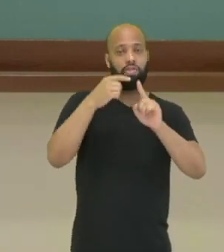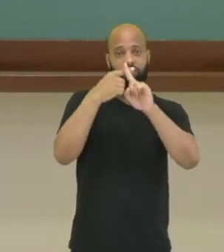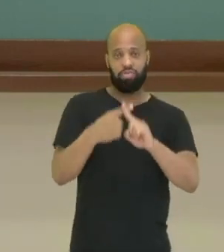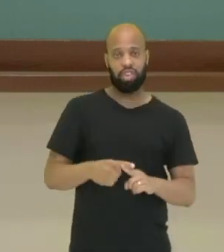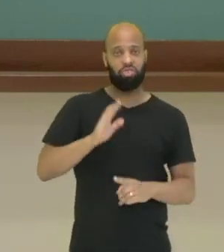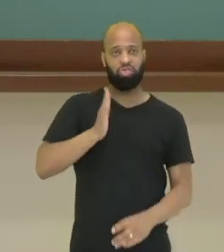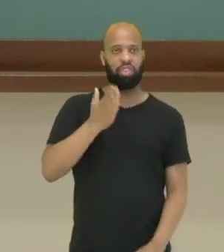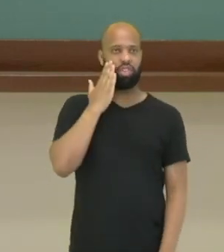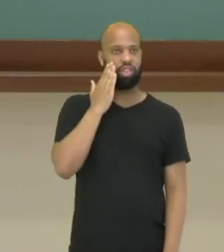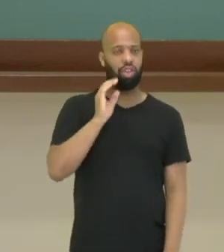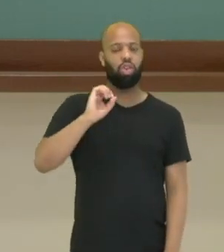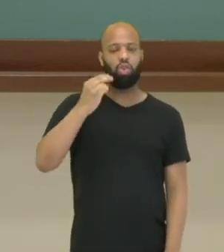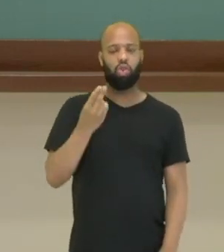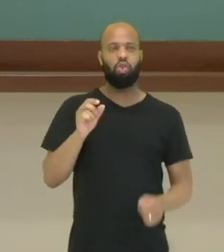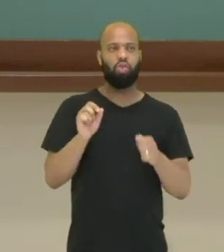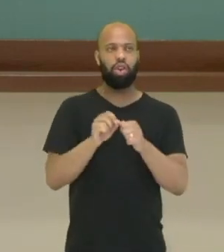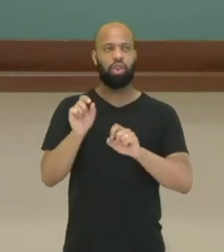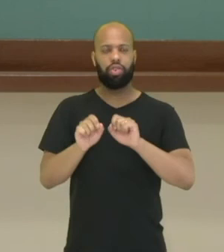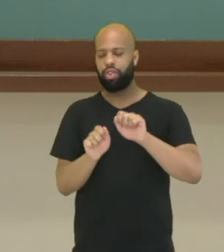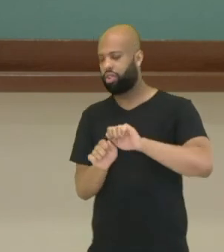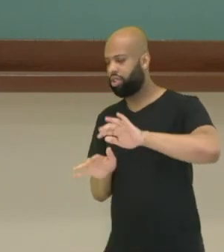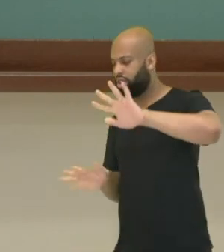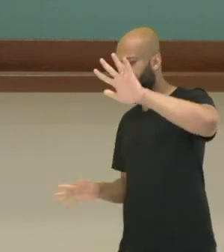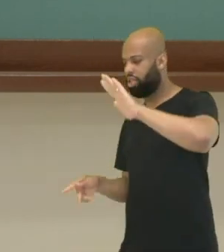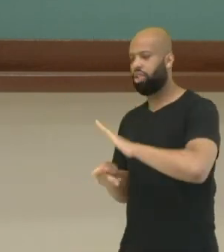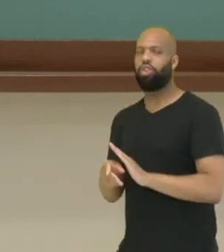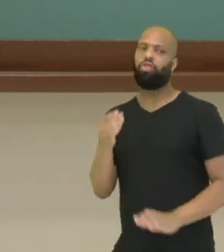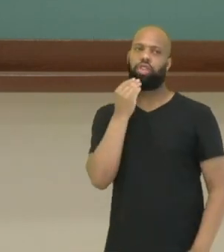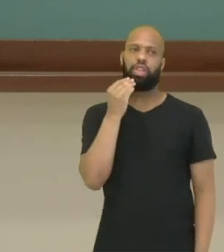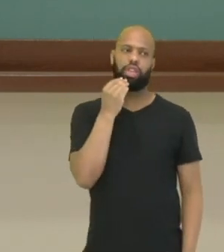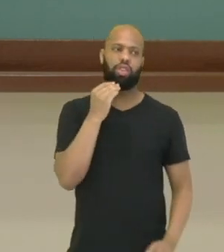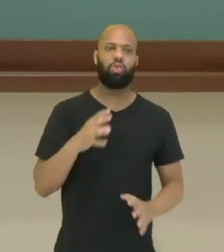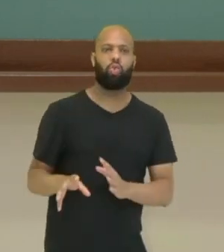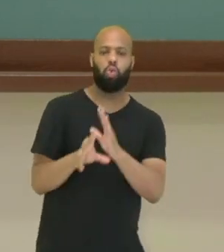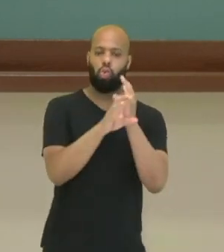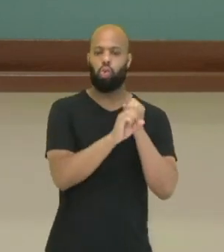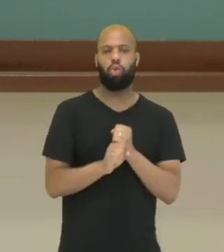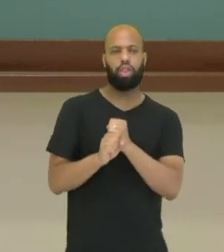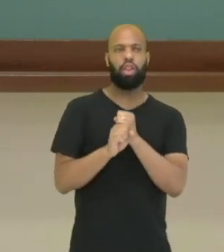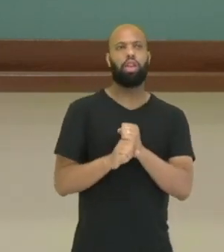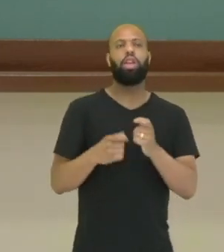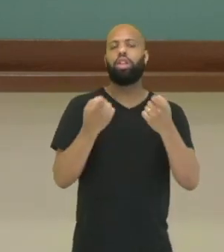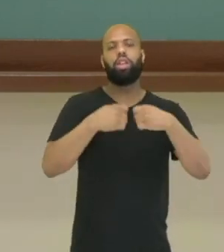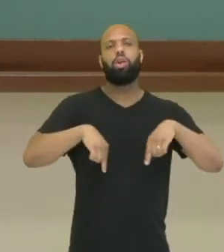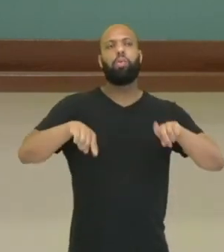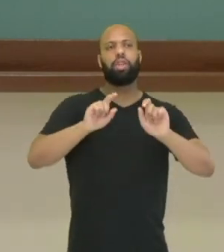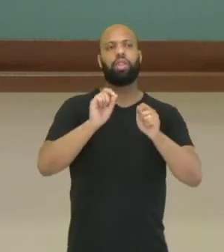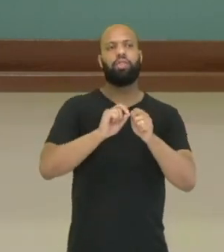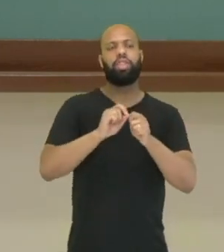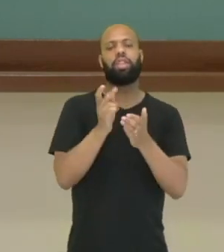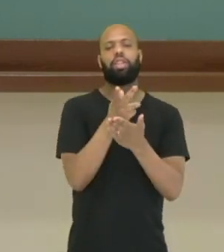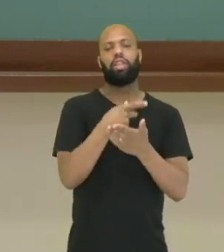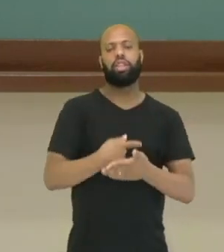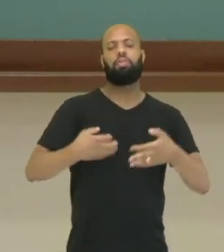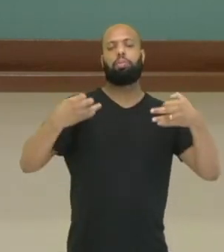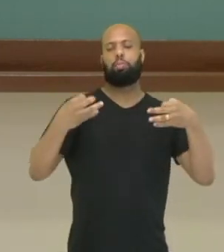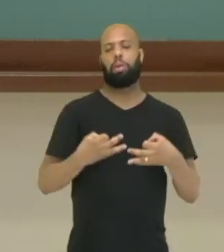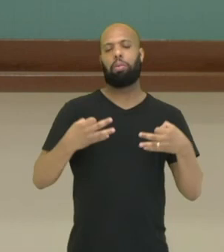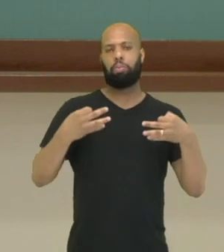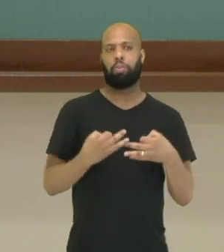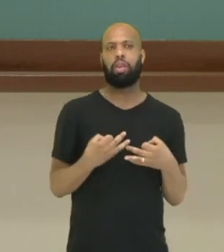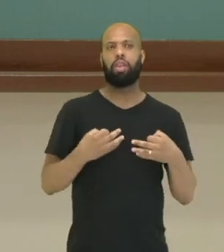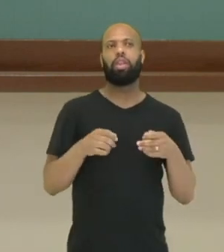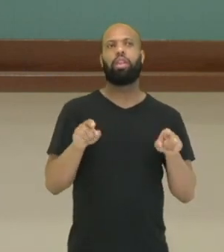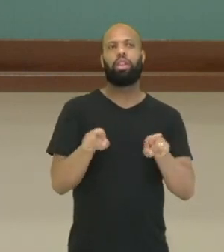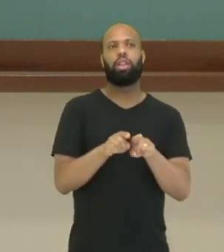eu crio uma árvore de possibilidades. Ela não precisa ser necessariamente com desenho bonito, ela